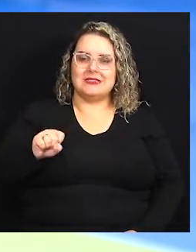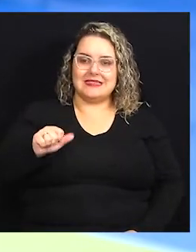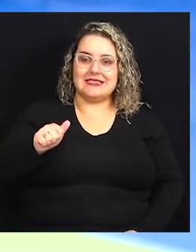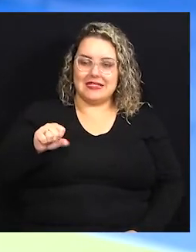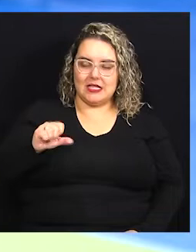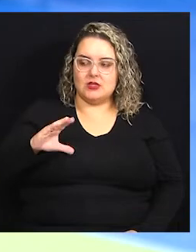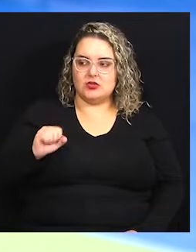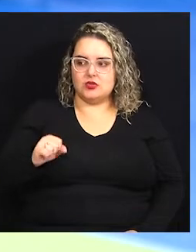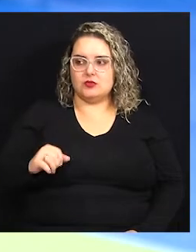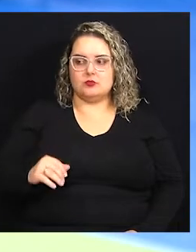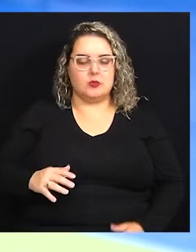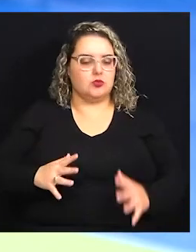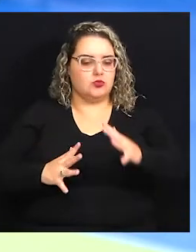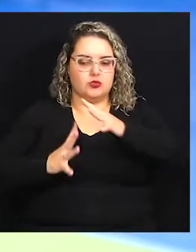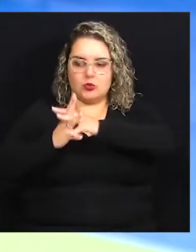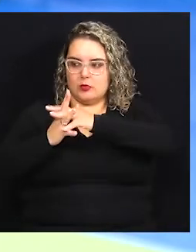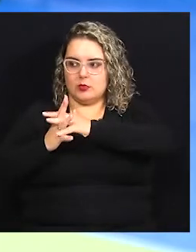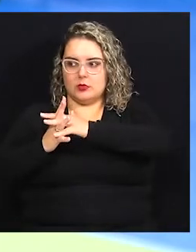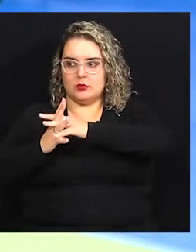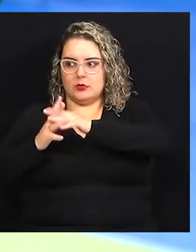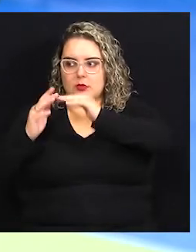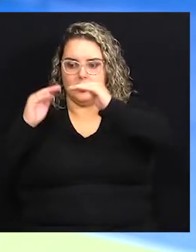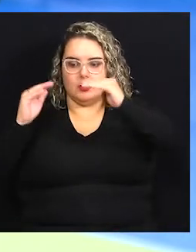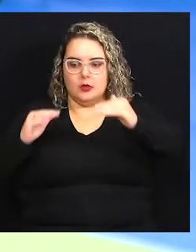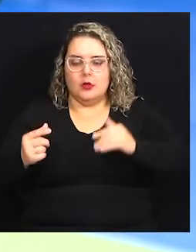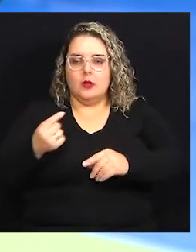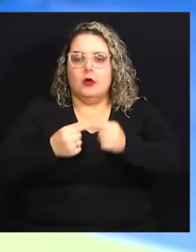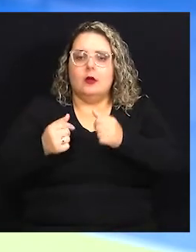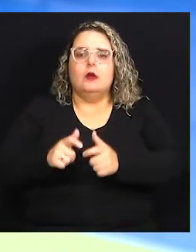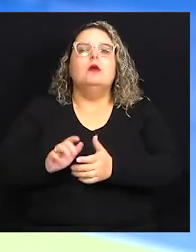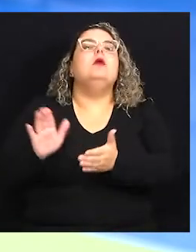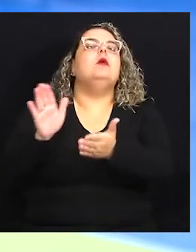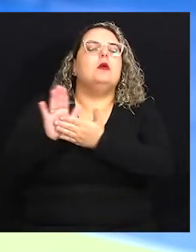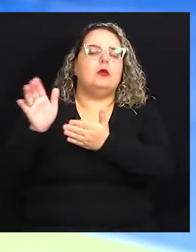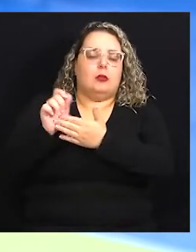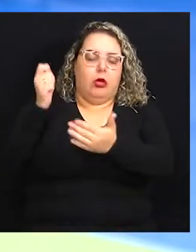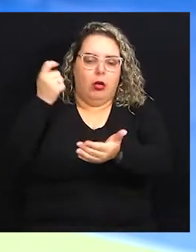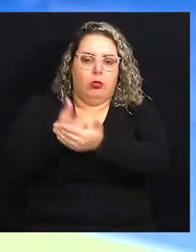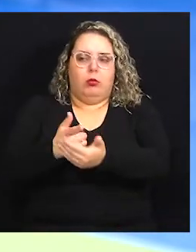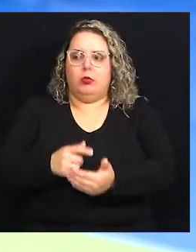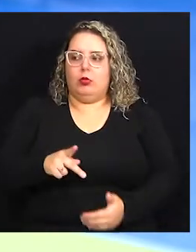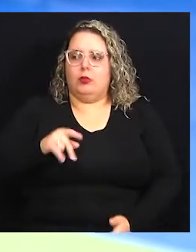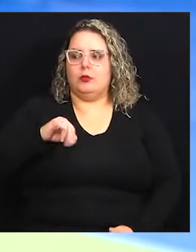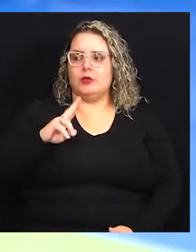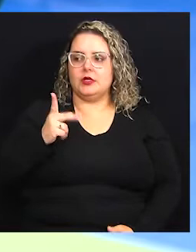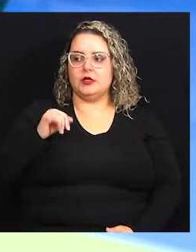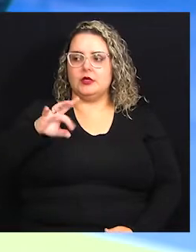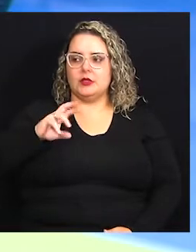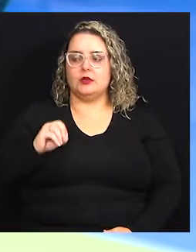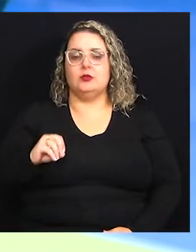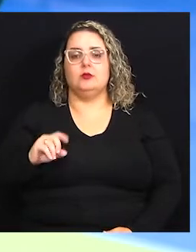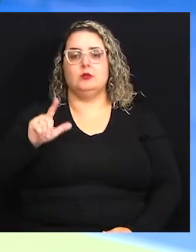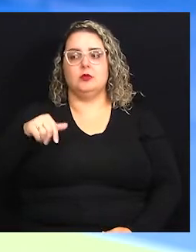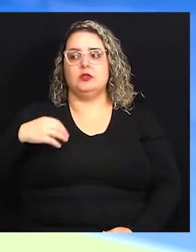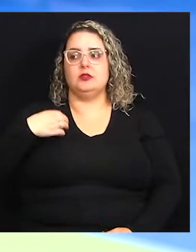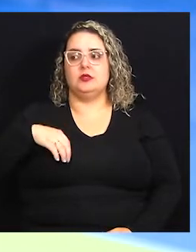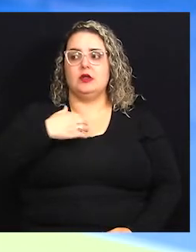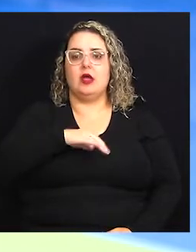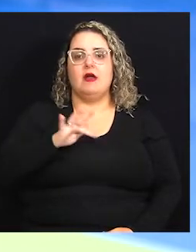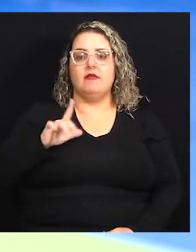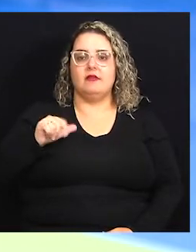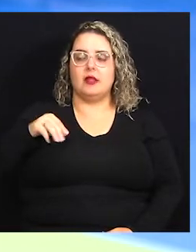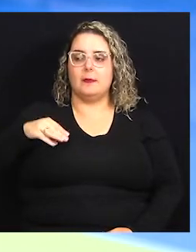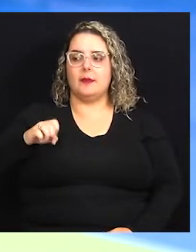né? Esses aí são os de orçamento maiores. Aí você vem Pinheiros, você vem o Flamengo, você